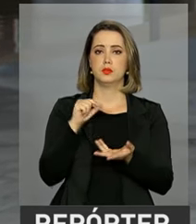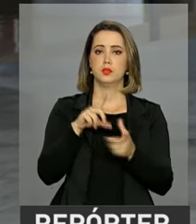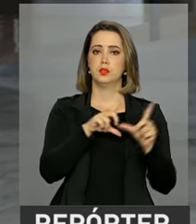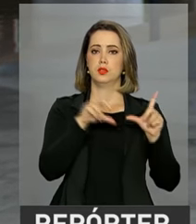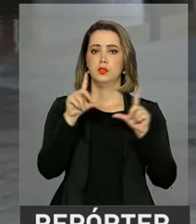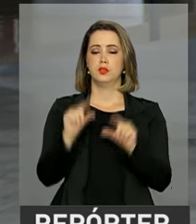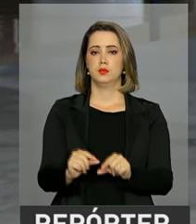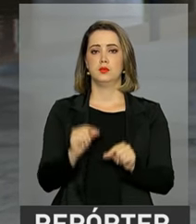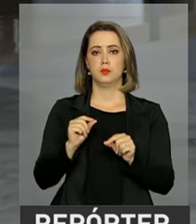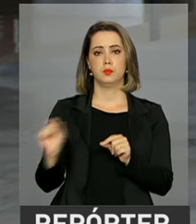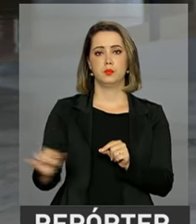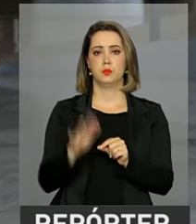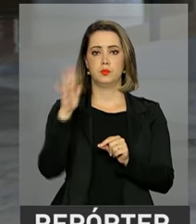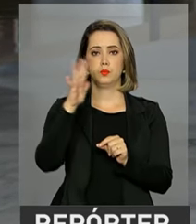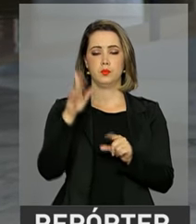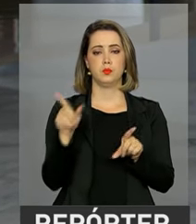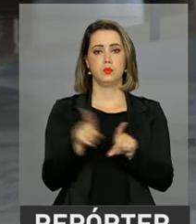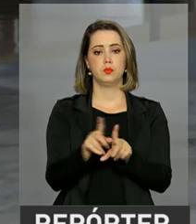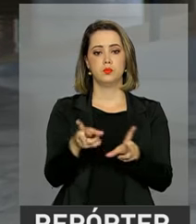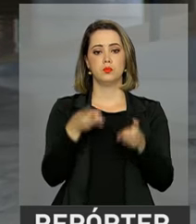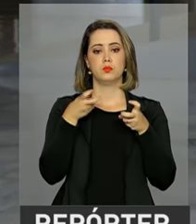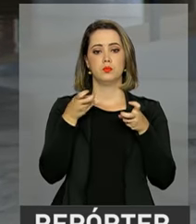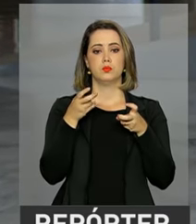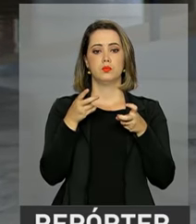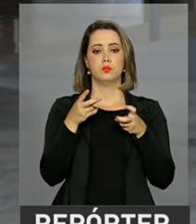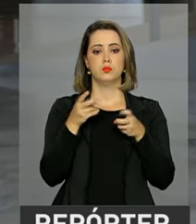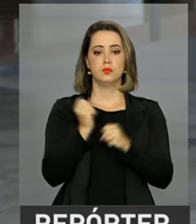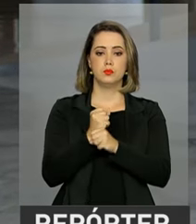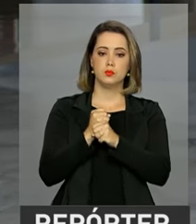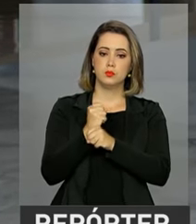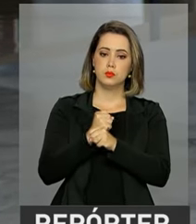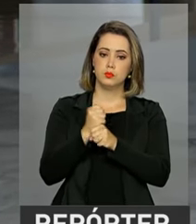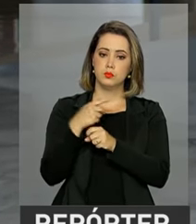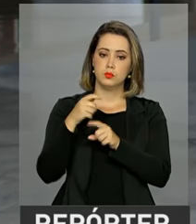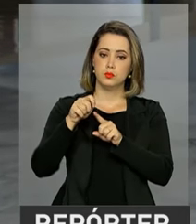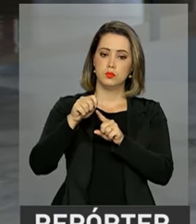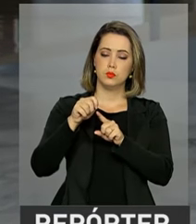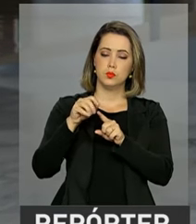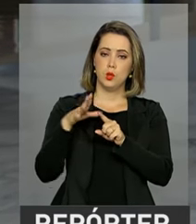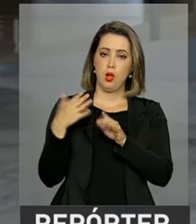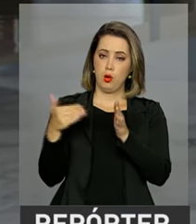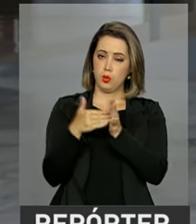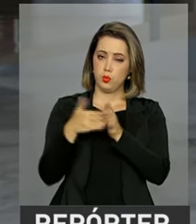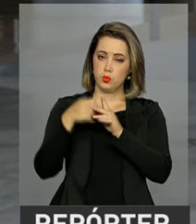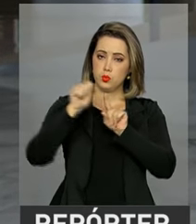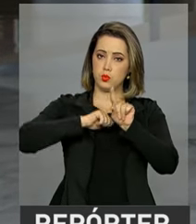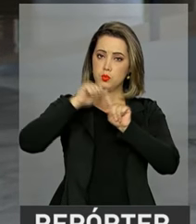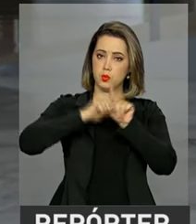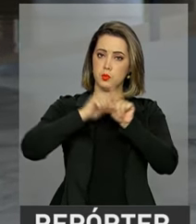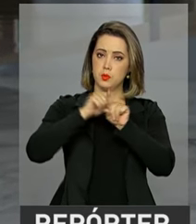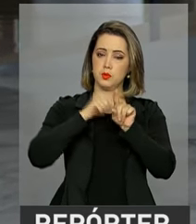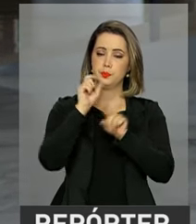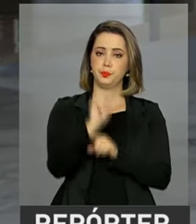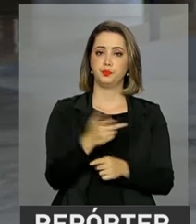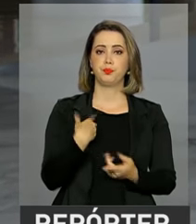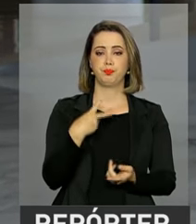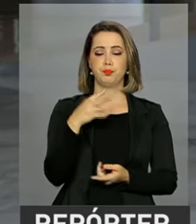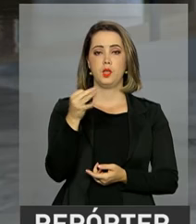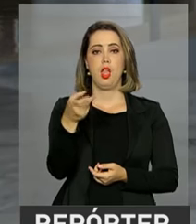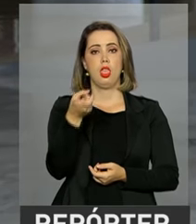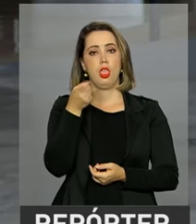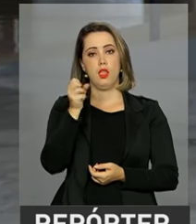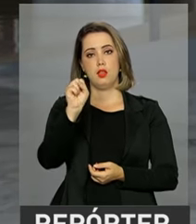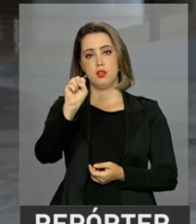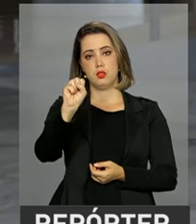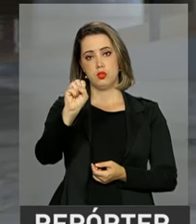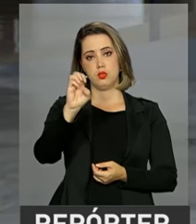queda na inflação observada nos últimos meses lembrando que a taxa selic é uma referência para a definição